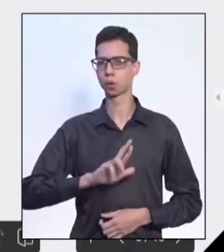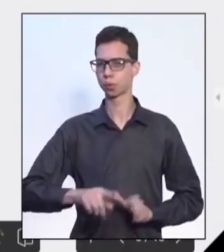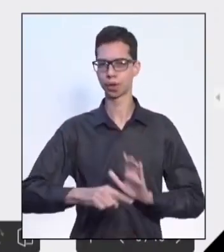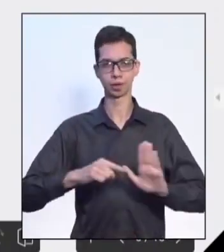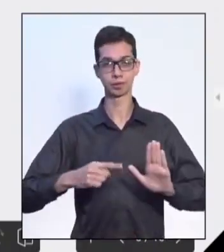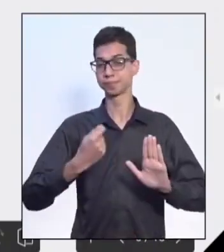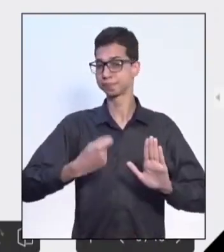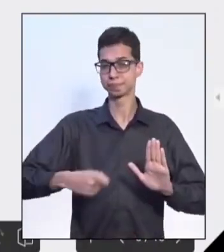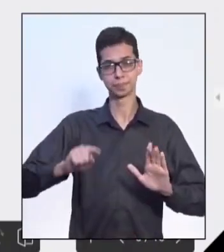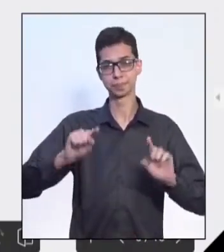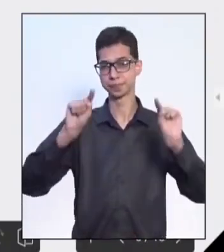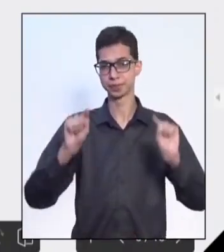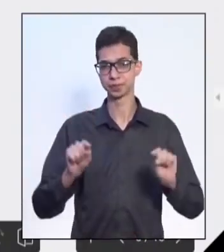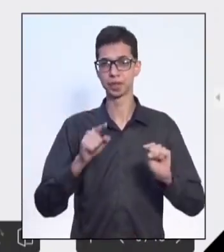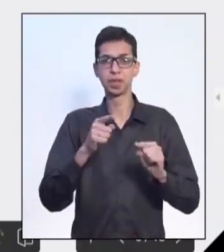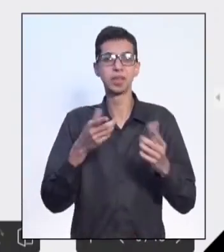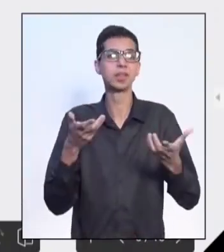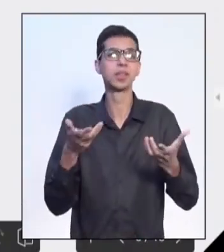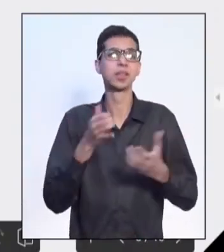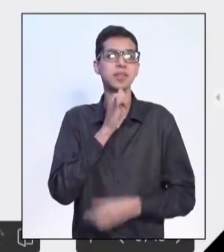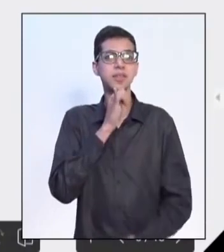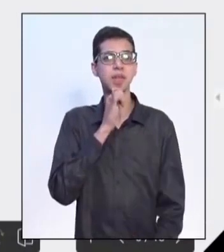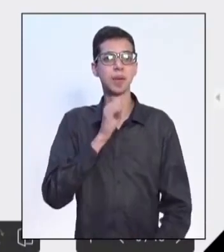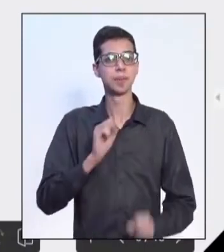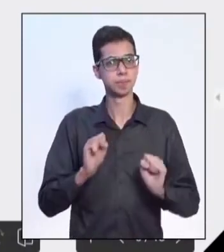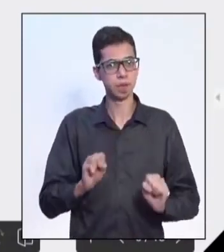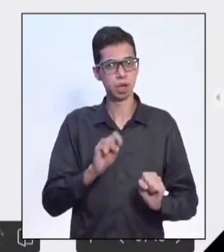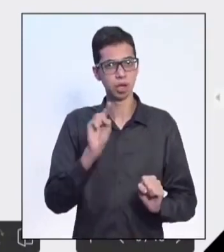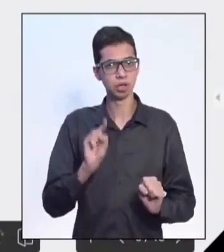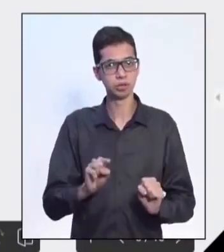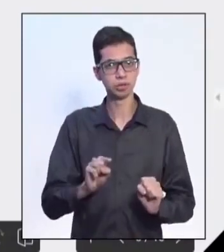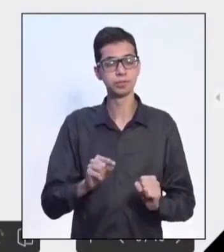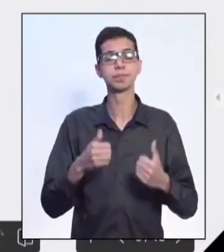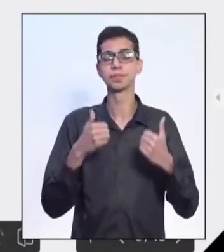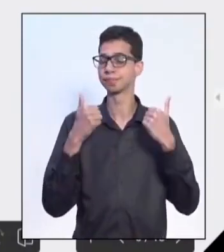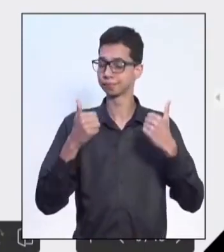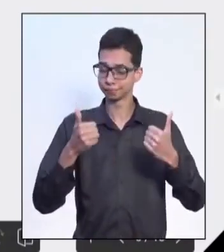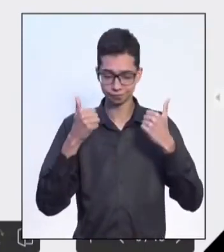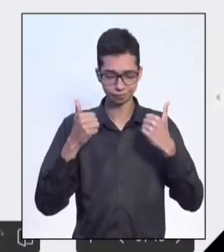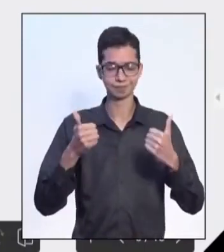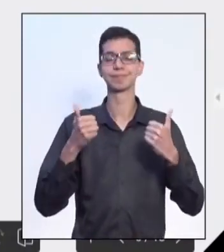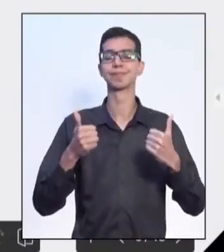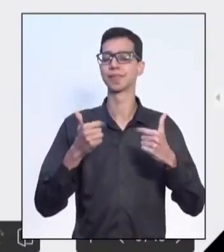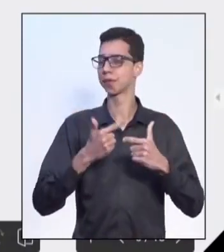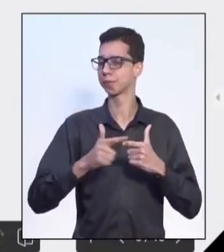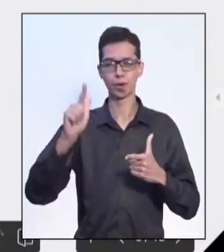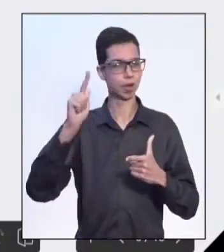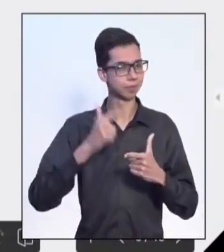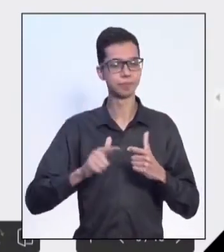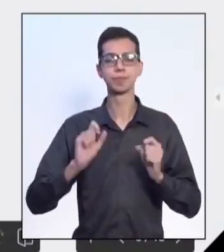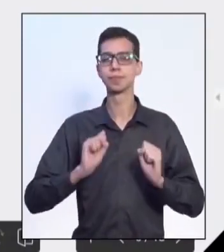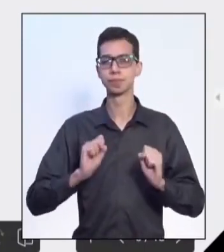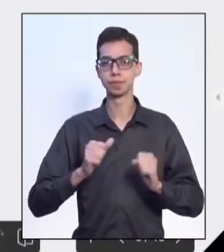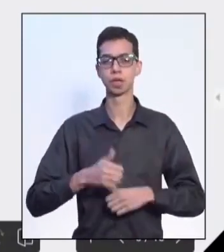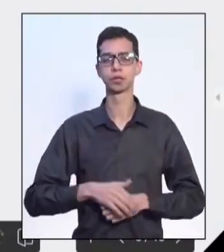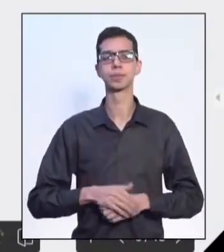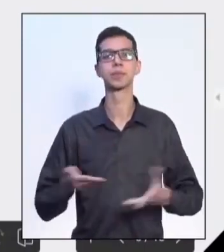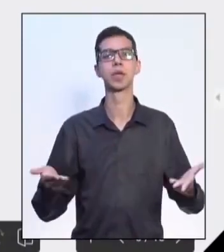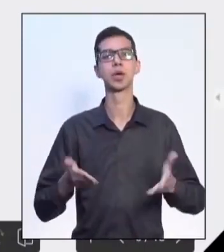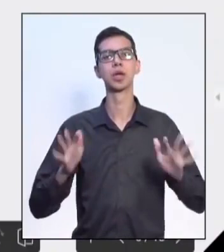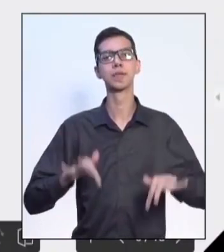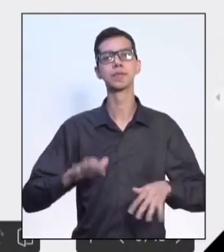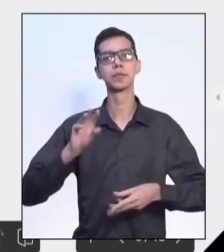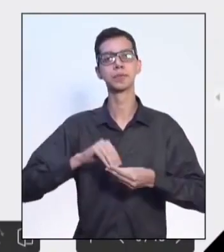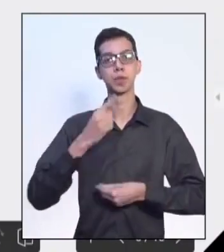parênteses. Mas e se você quiser pôr parênteses? Pode pôr? Claro que pode, sem problema nenhum. Então, vamos terminar aqui. Joguinho